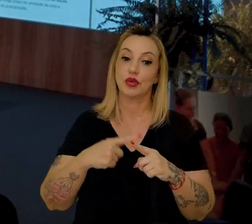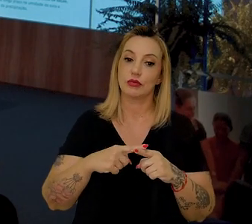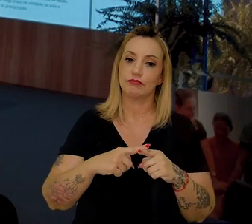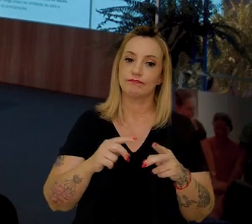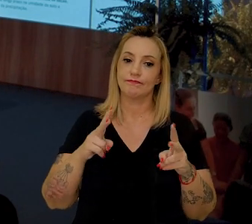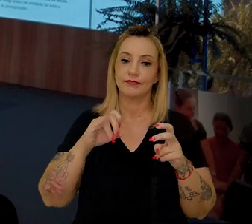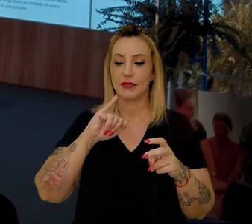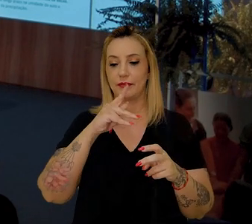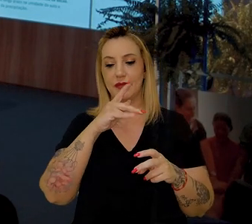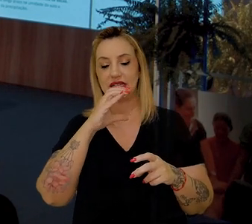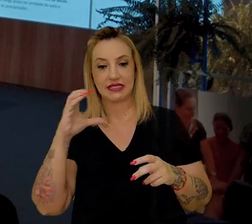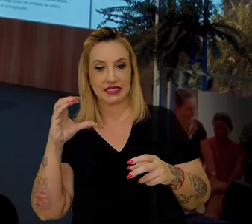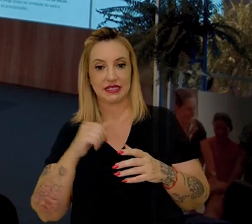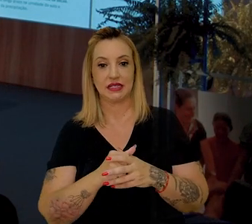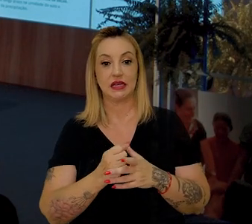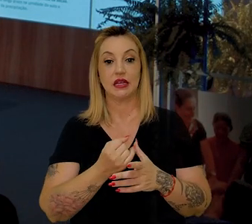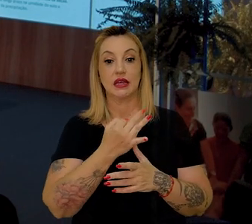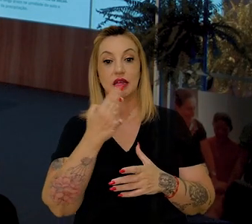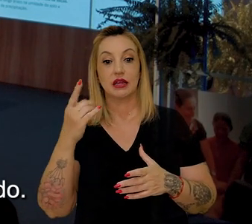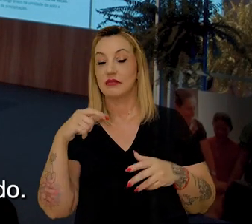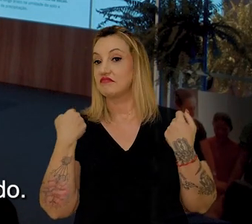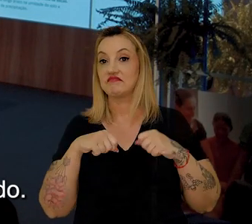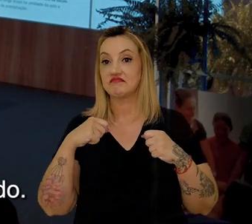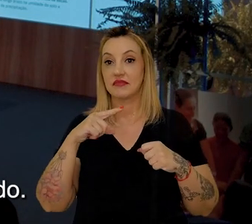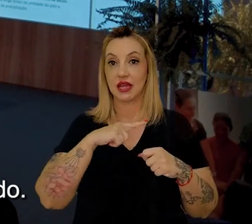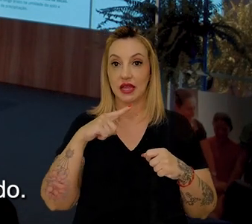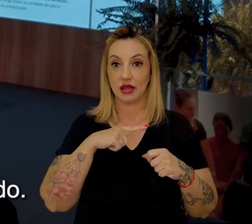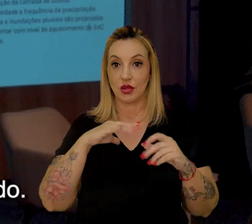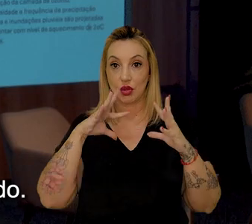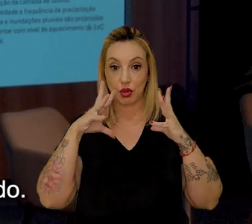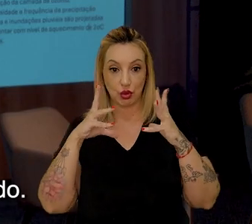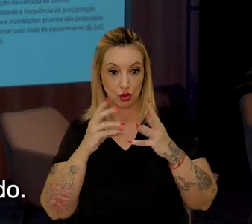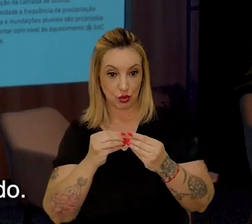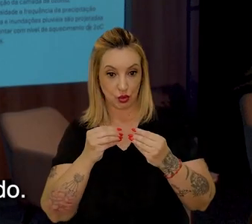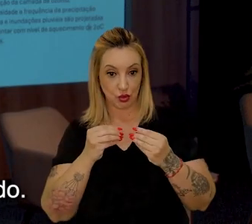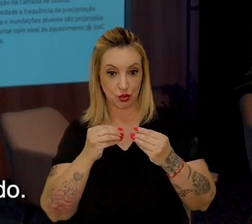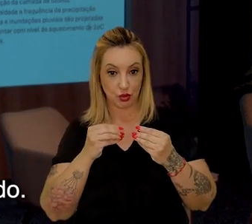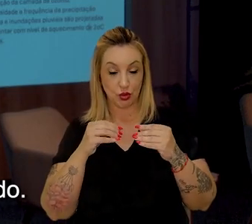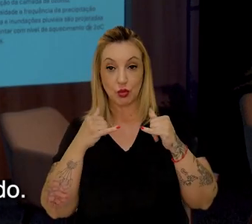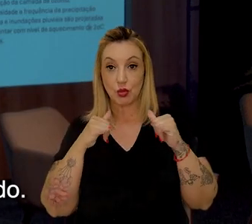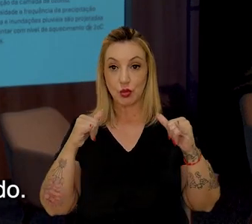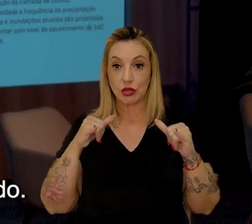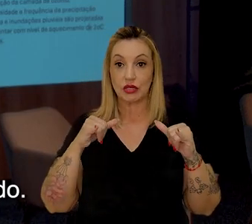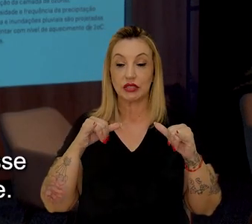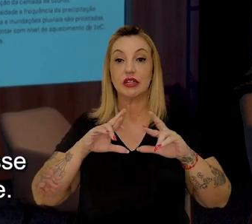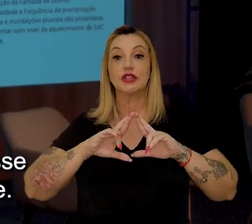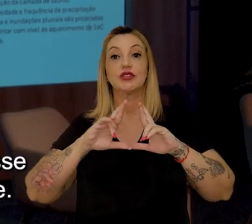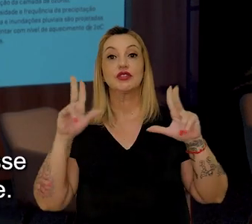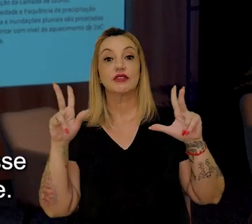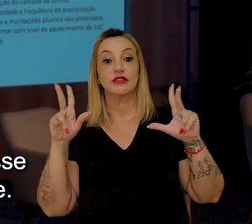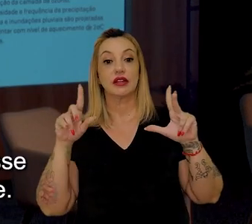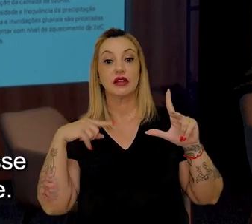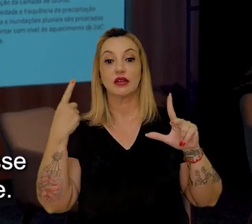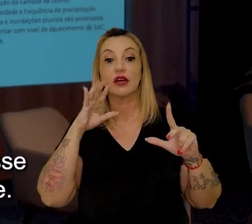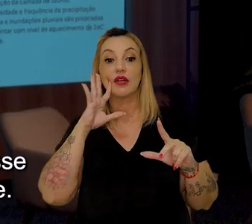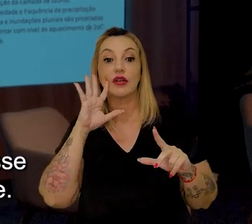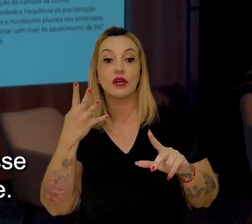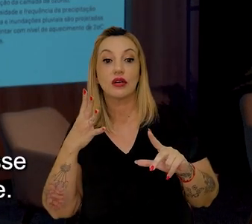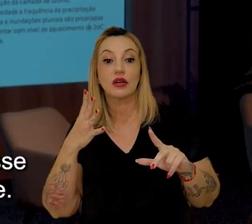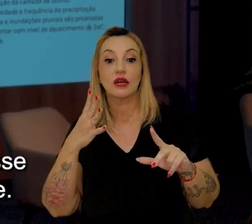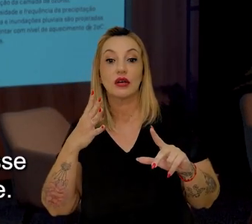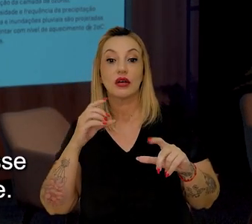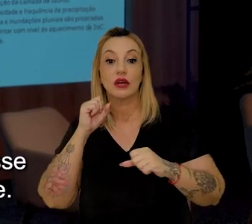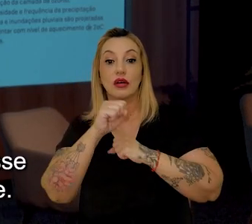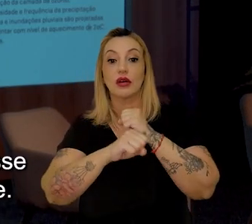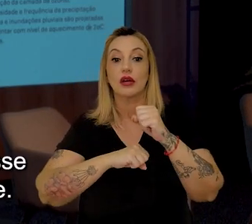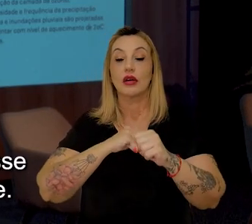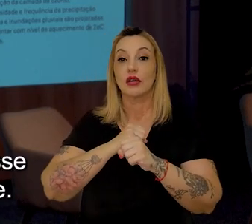BC ele diz que muitas vezes você não vai precisar ter o total de precipitação e diferenciado o que vai acontecer é como